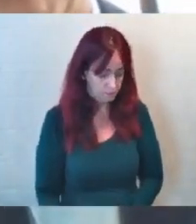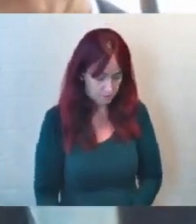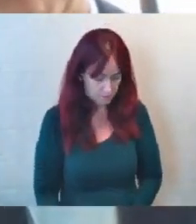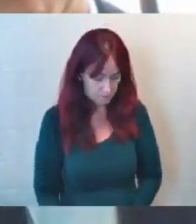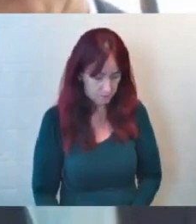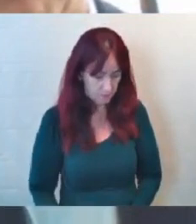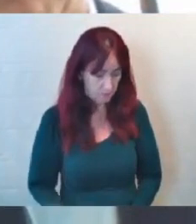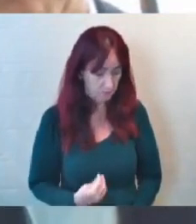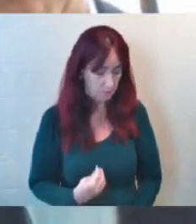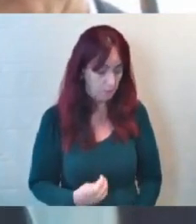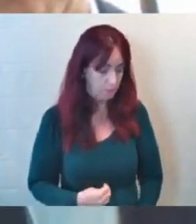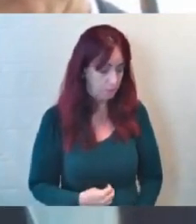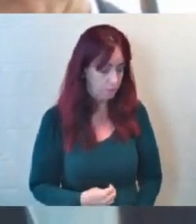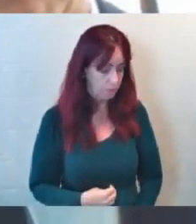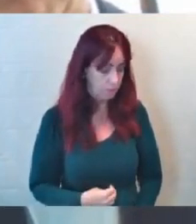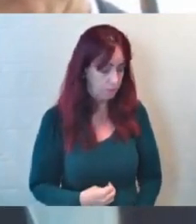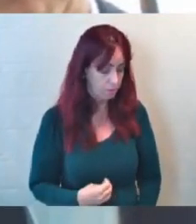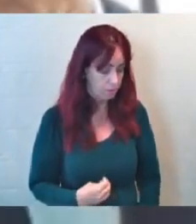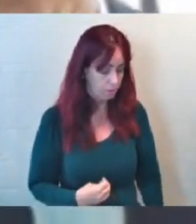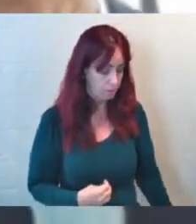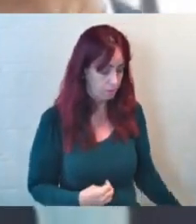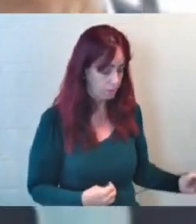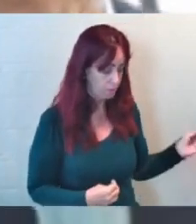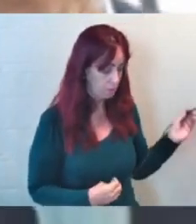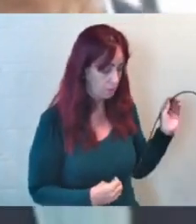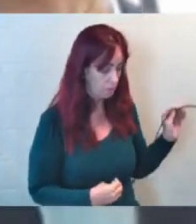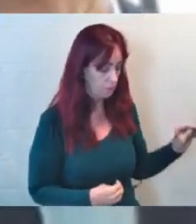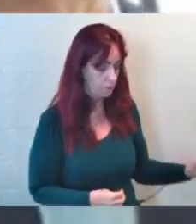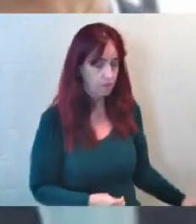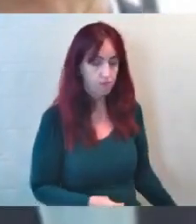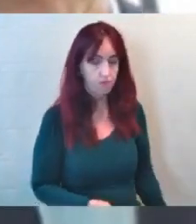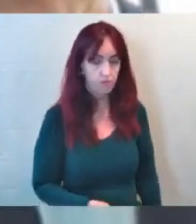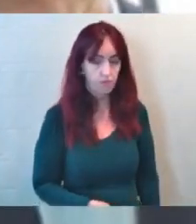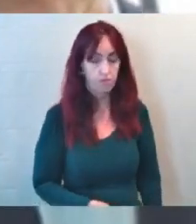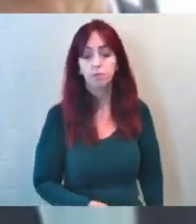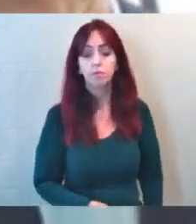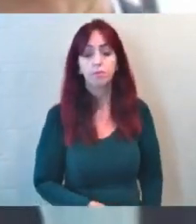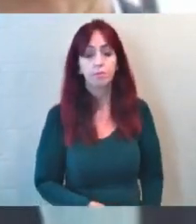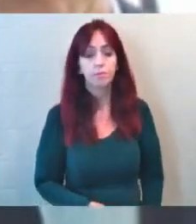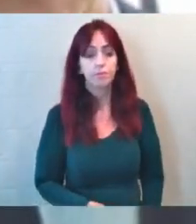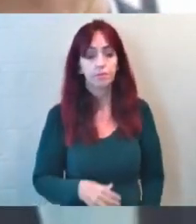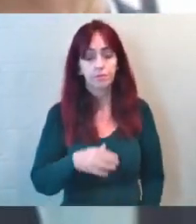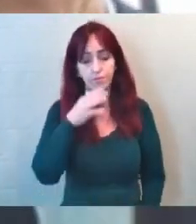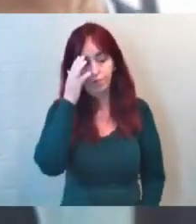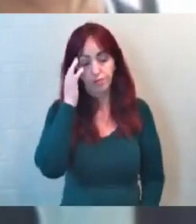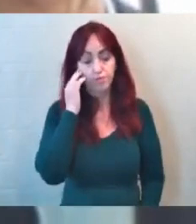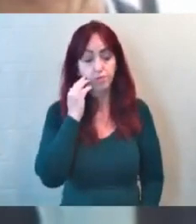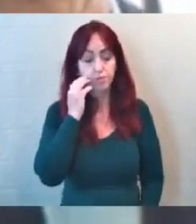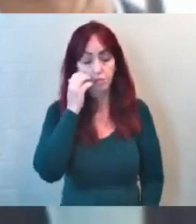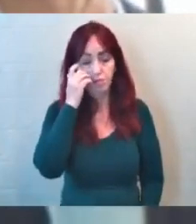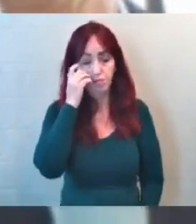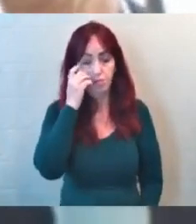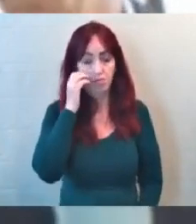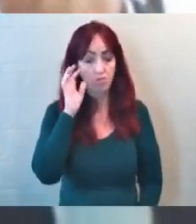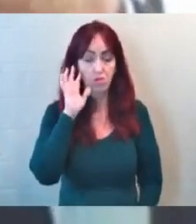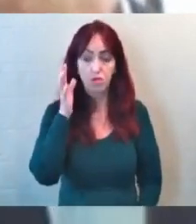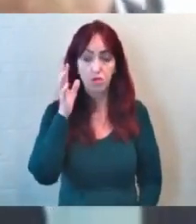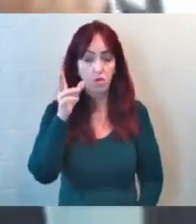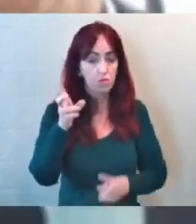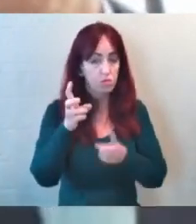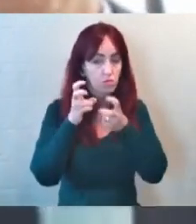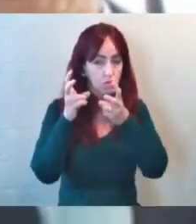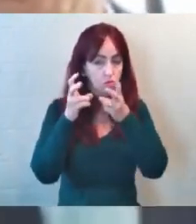Doutor Francisco, É só a senhora, vereadora, que não me escuta ou os demais também? O som não está chegando aqui na CPI. Deixa eu